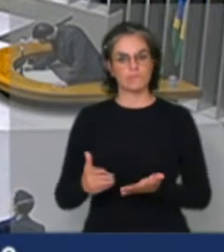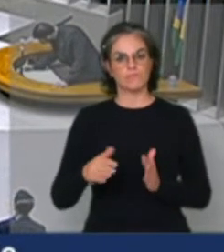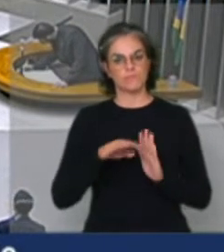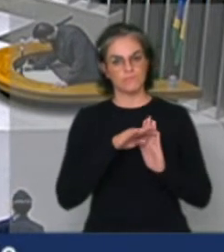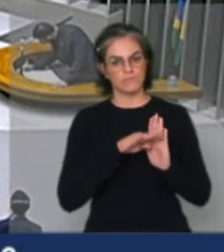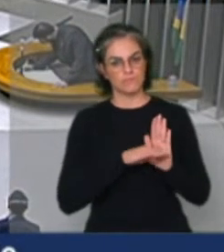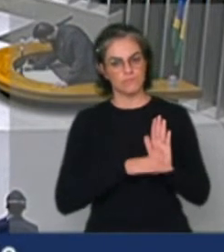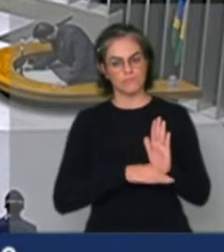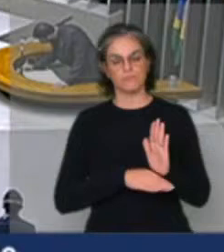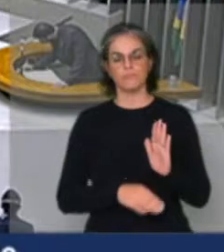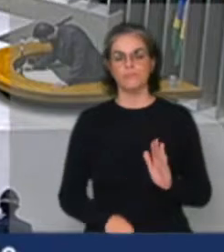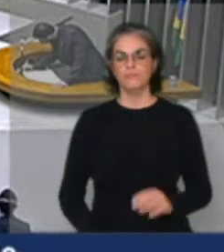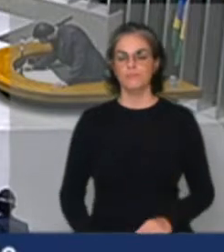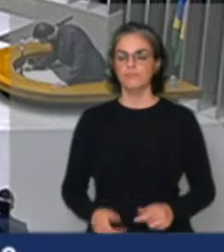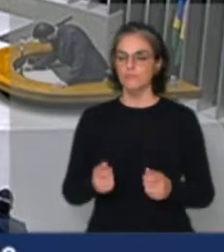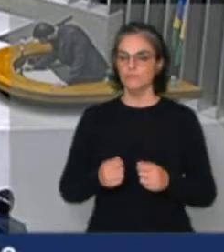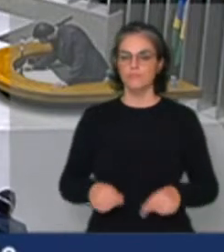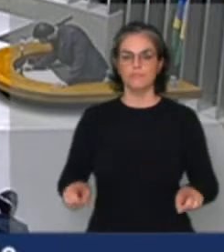a ordem do dia.